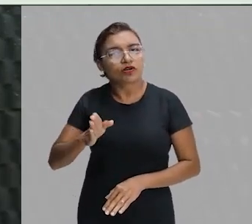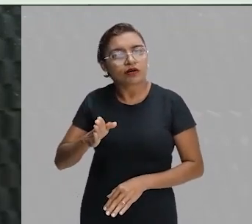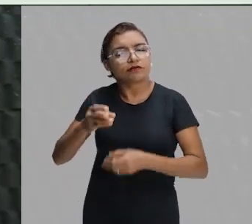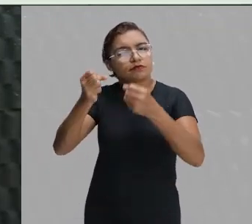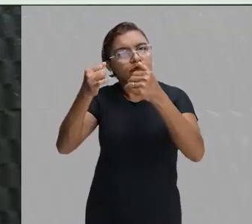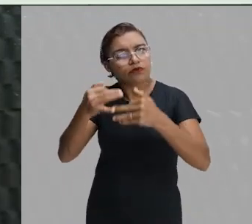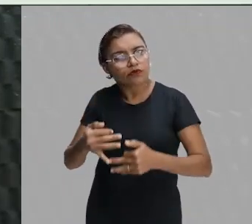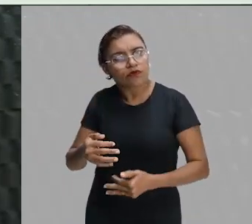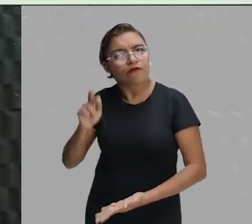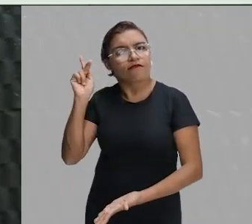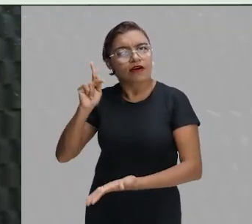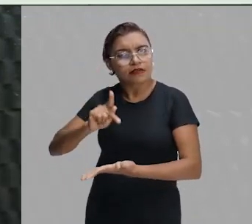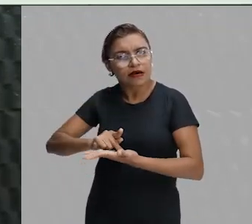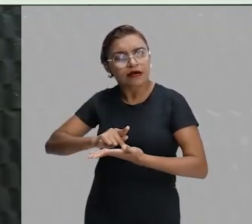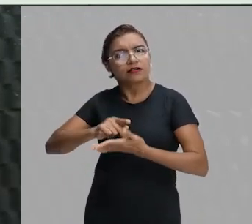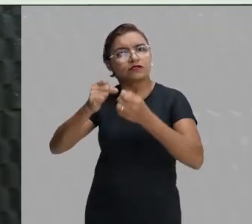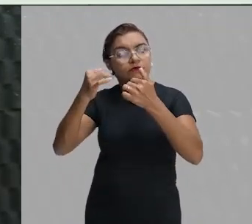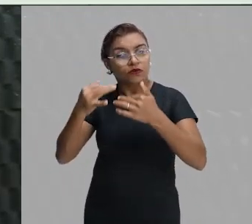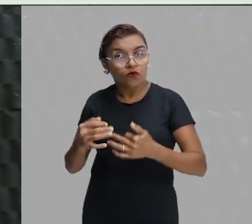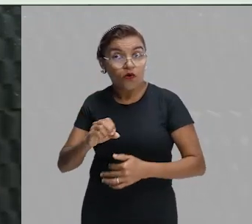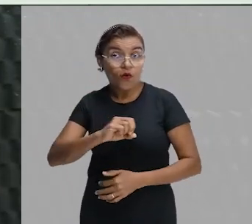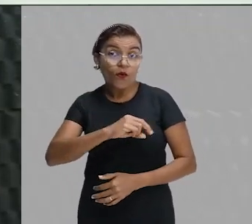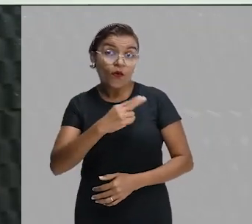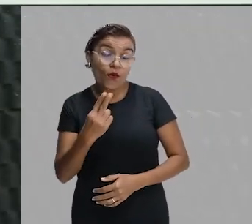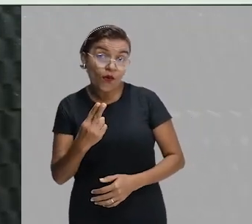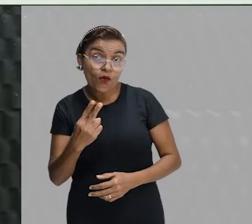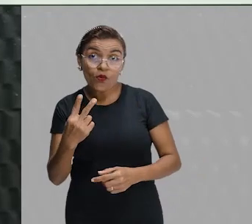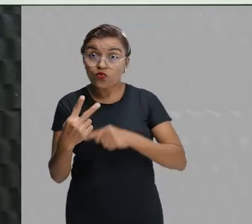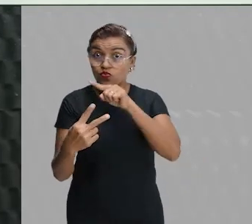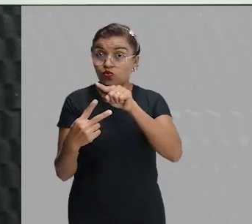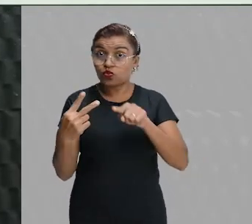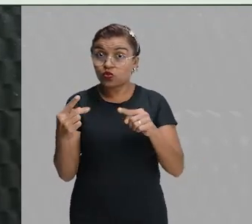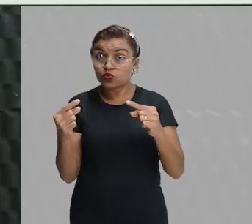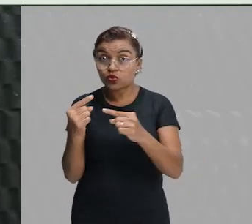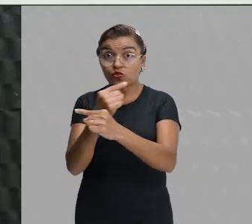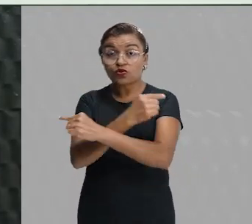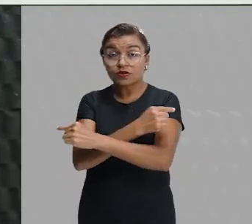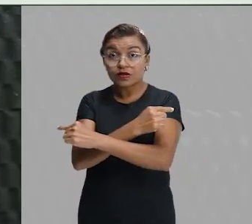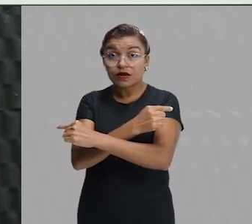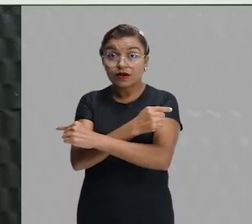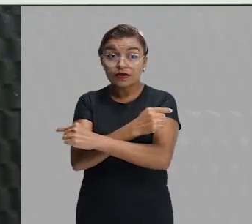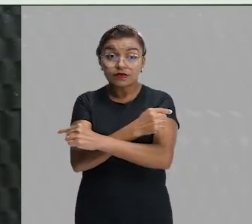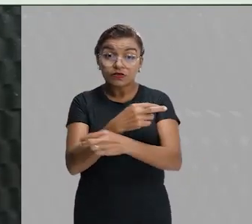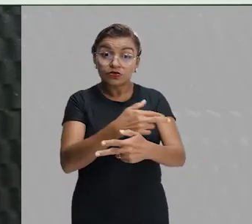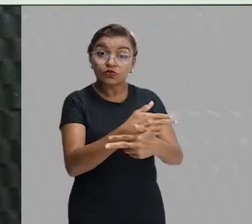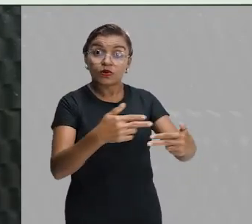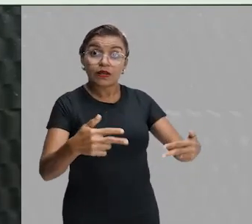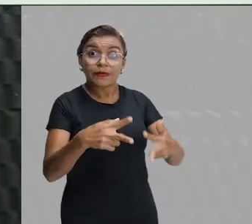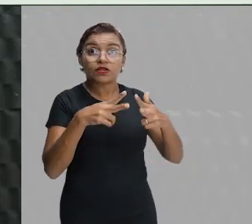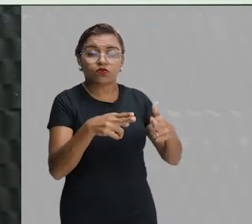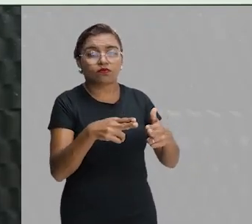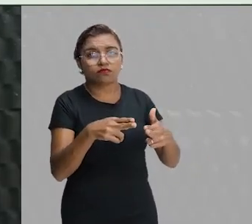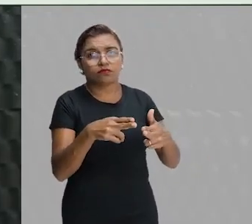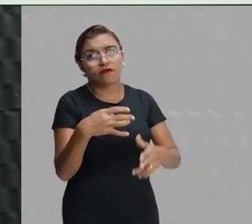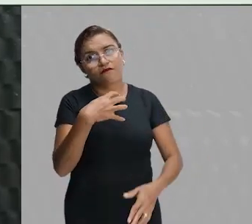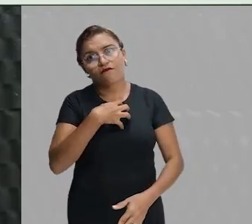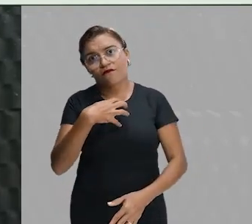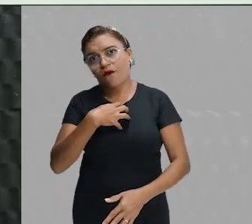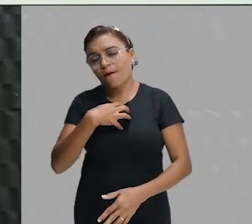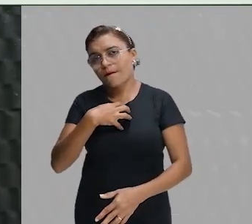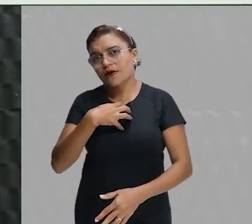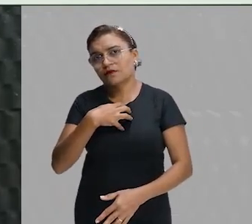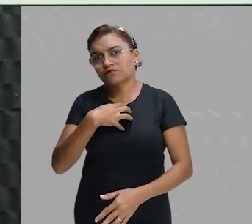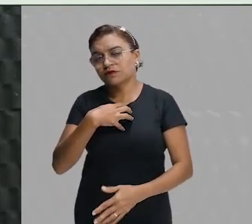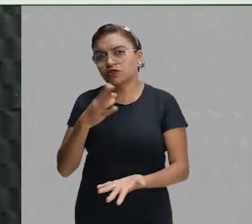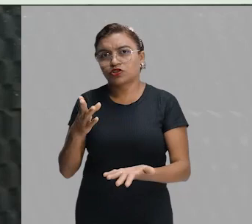Ou você não pode dizer 2 coisas contrárias sobre o mesmo elemento. ok? São várias maneiras de você não quebrar.